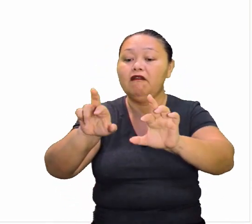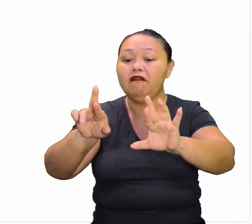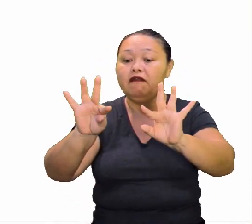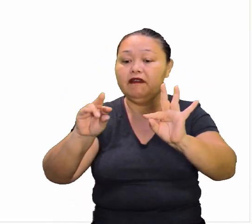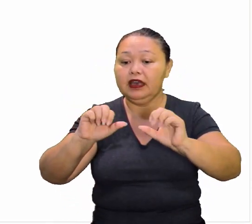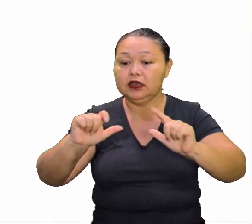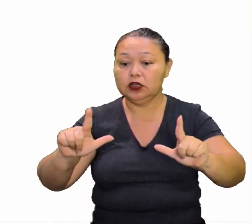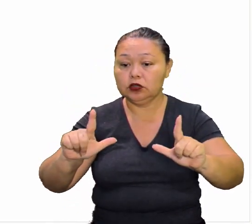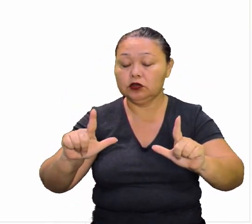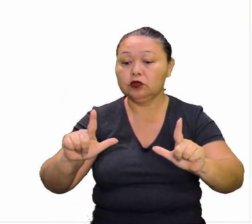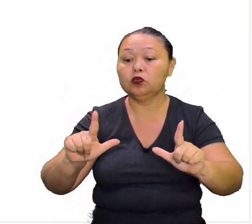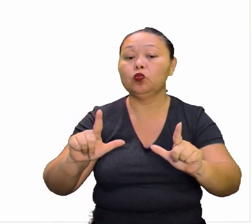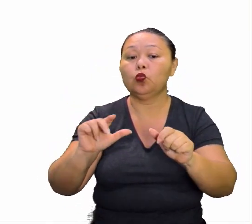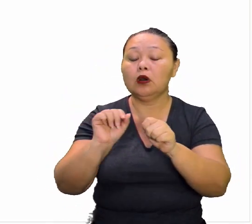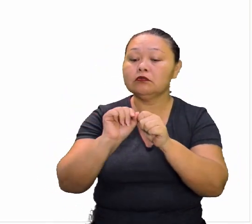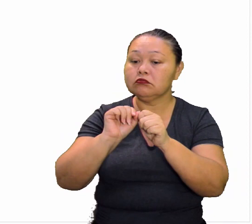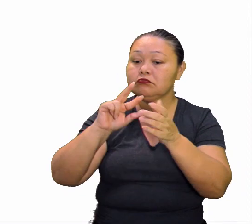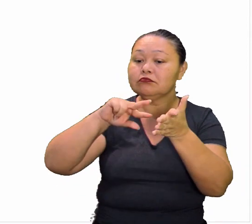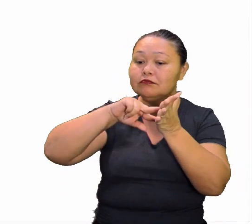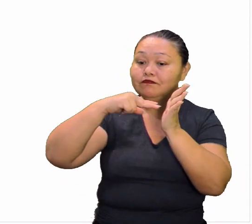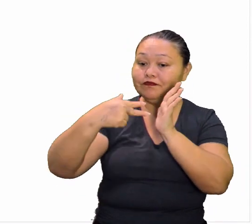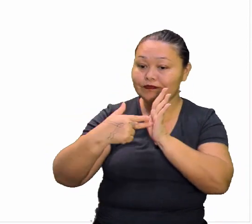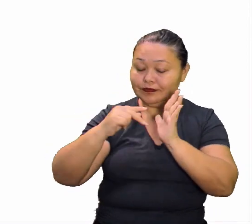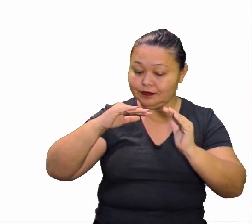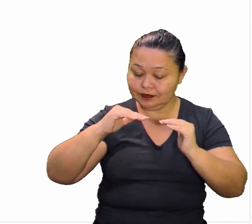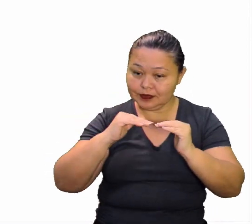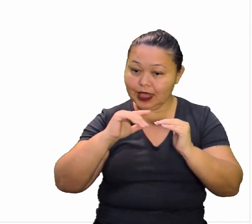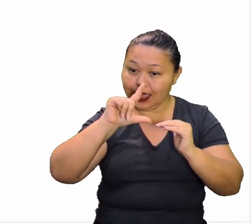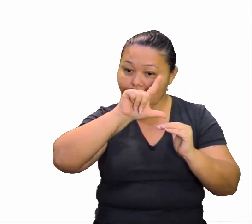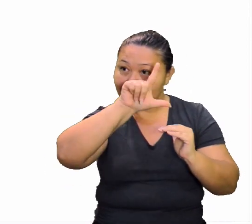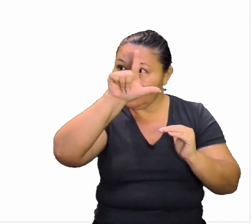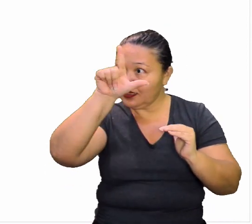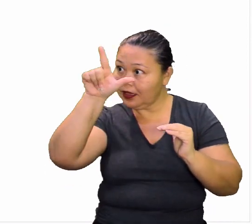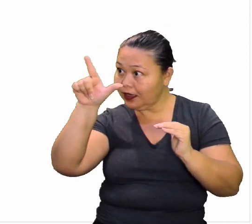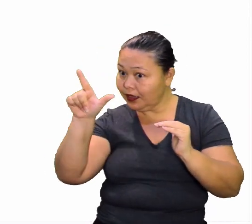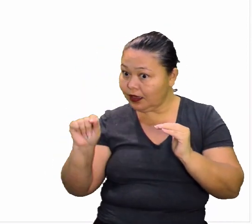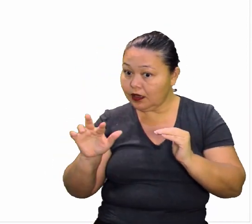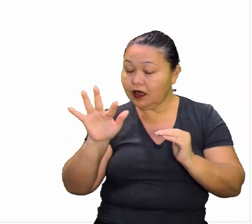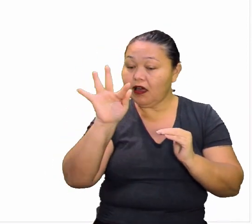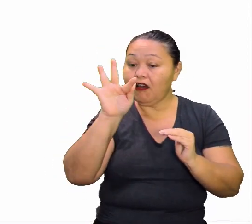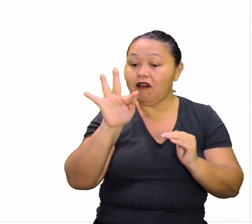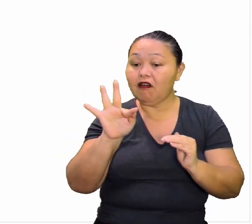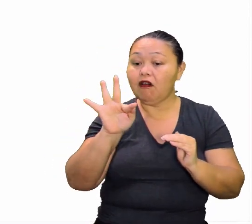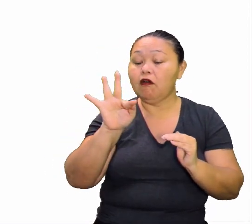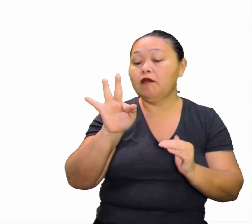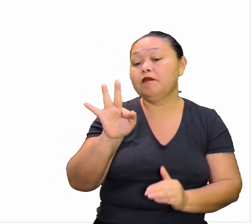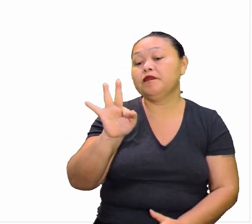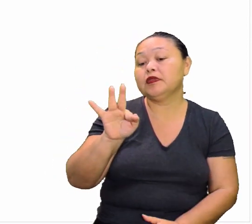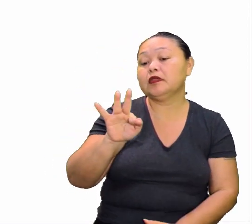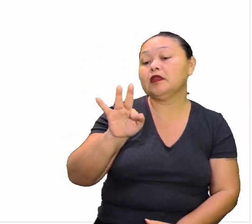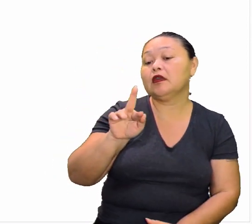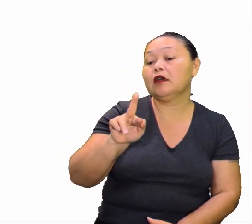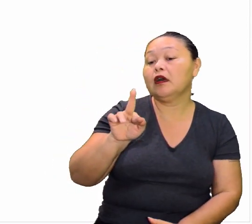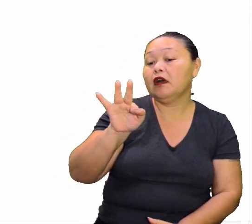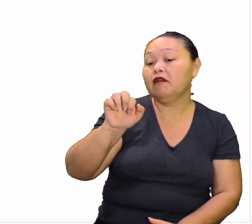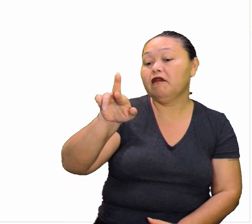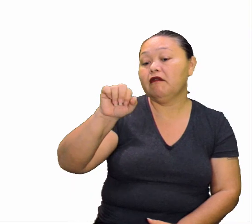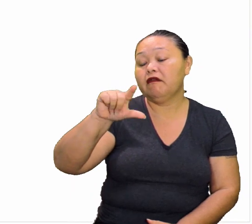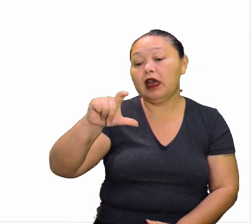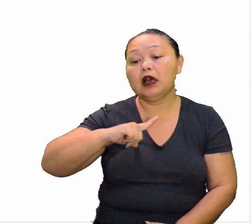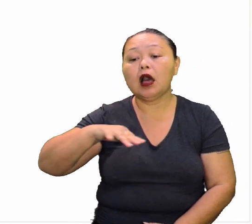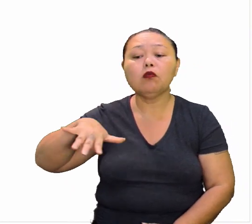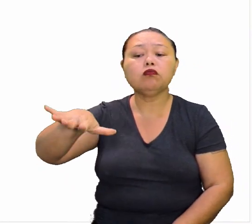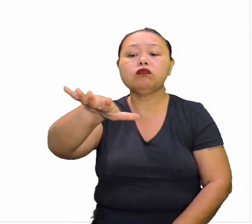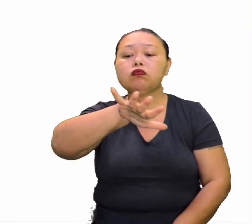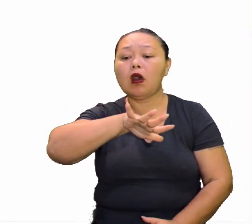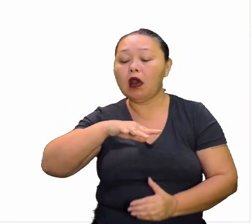crescente simboliza a lua crescente. E a fertilização é a área que é boa